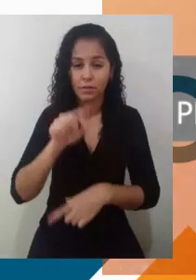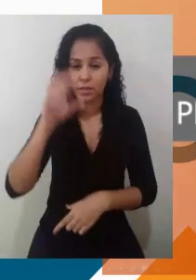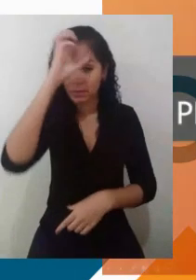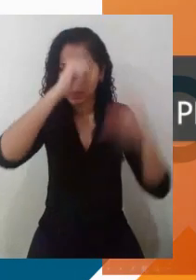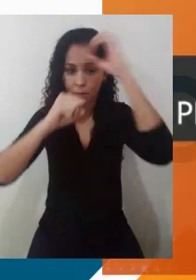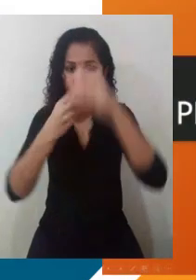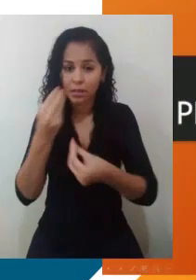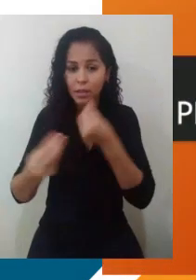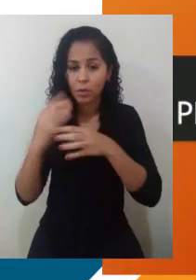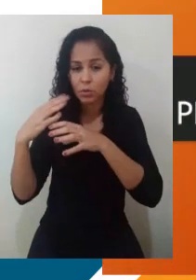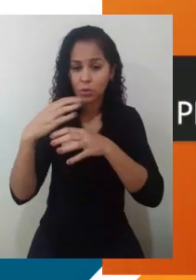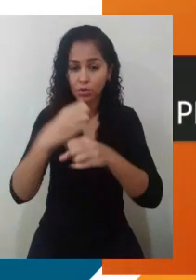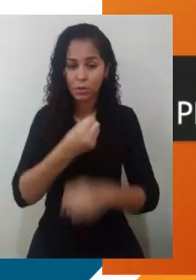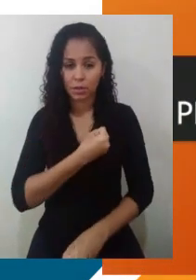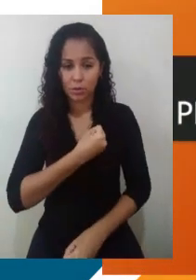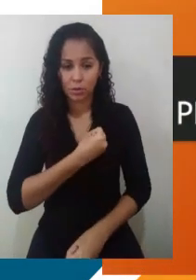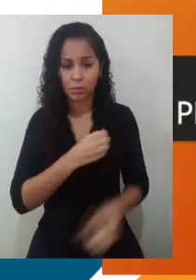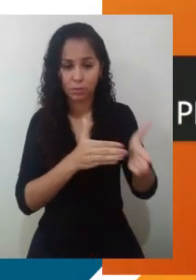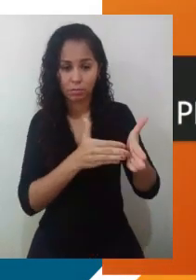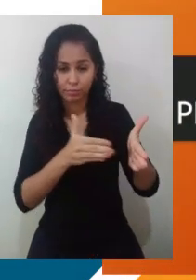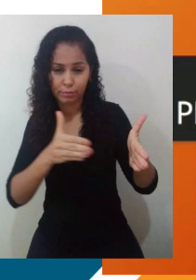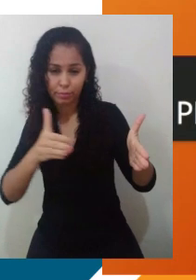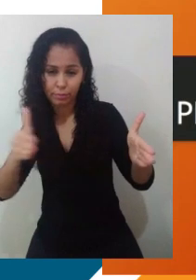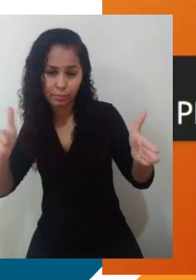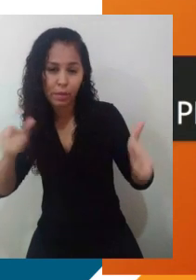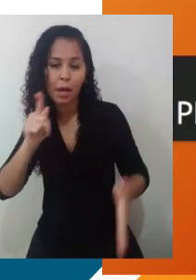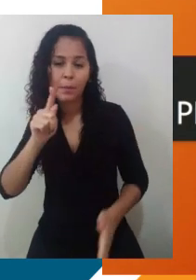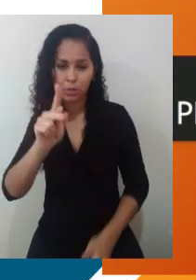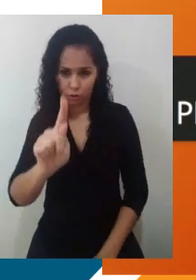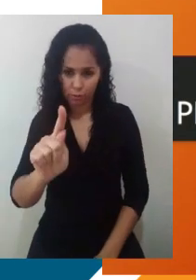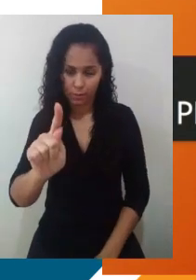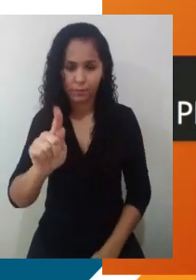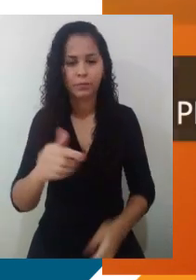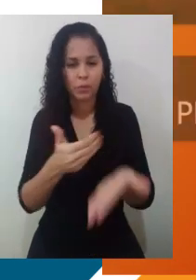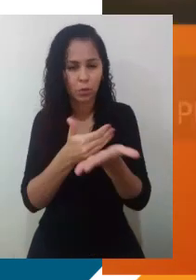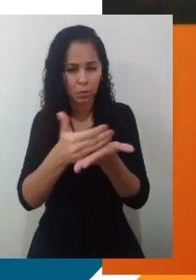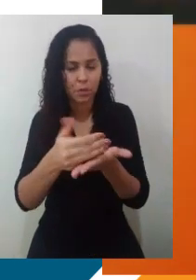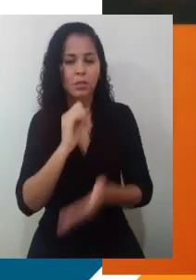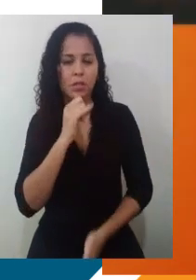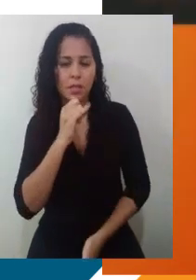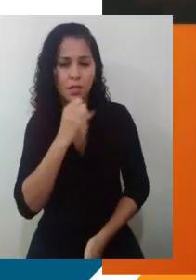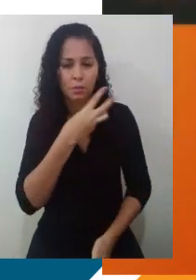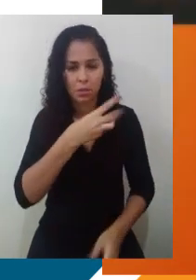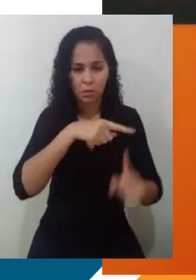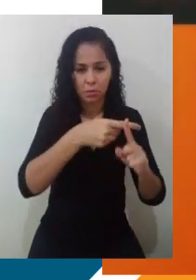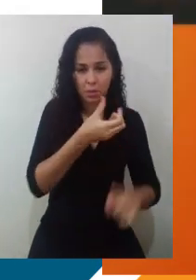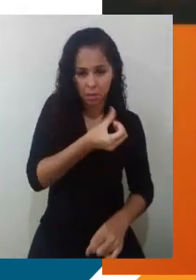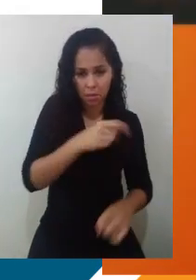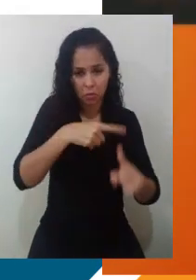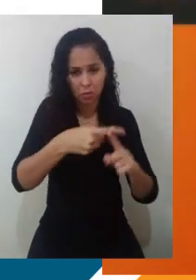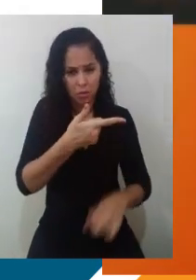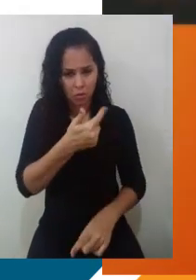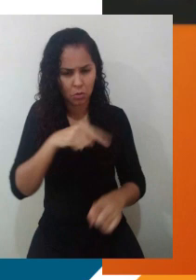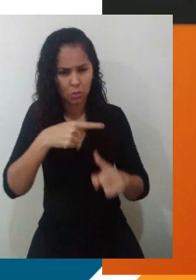Nesse vídeo você vai aprender uma técnica para somar números quando eles formam uma progressão geométrica. Vamos começar com o exemplo 3 mais